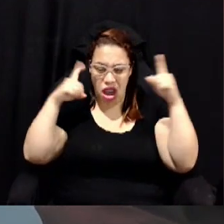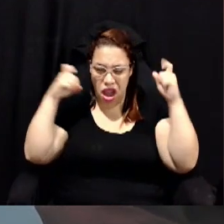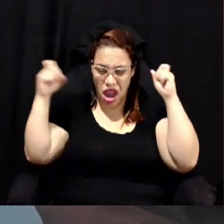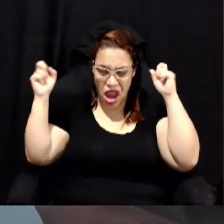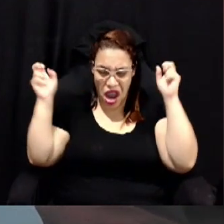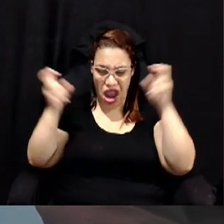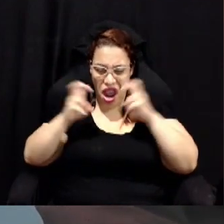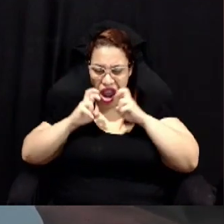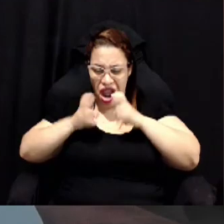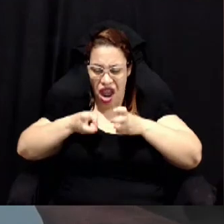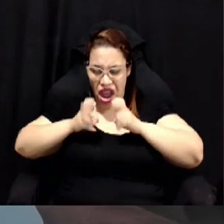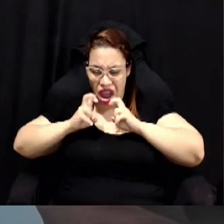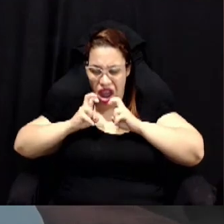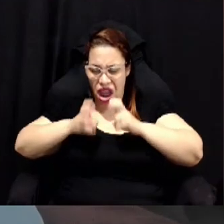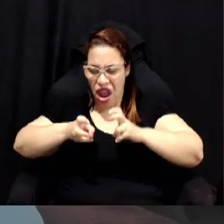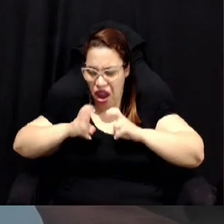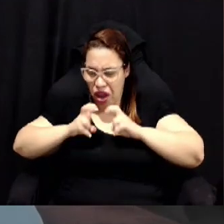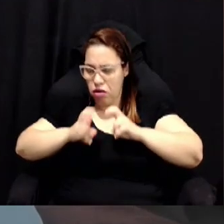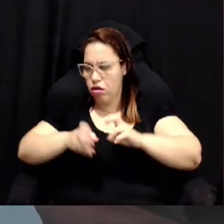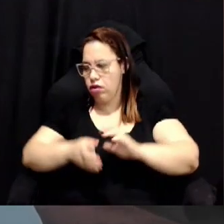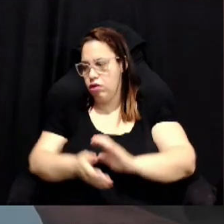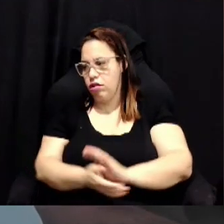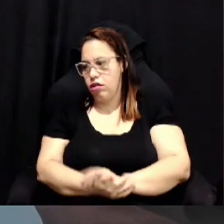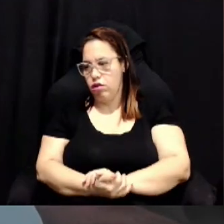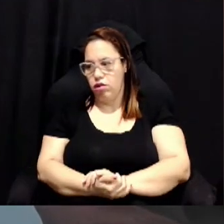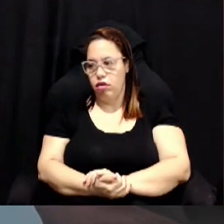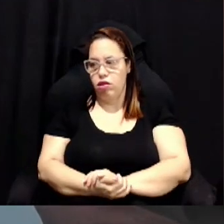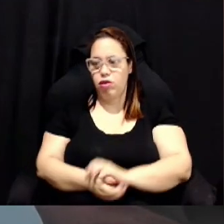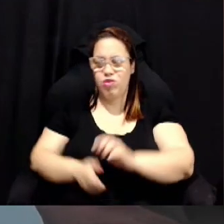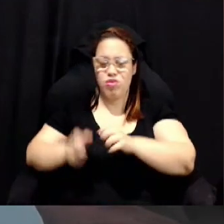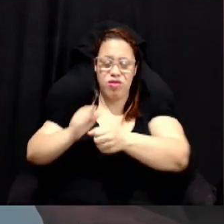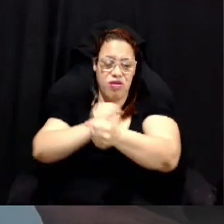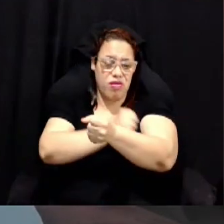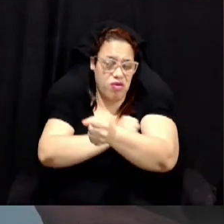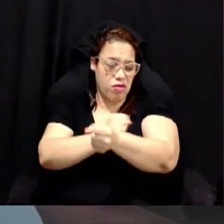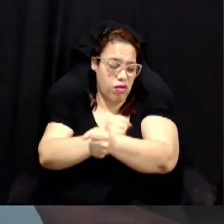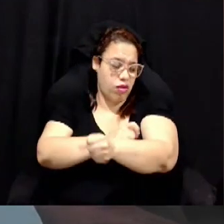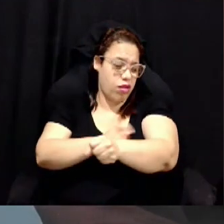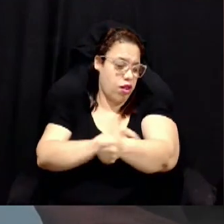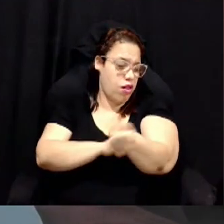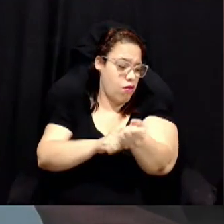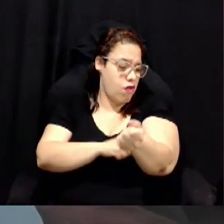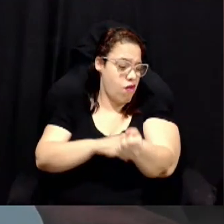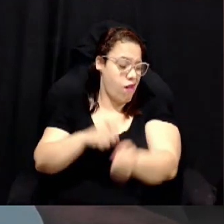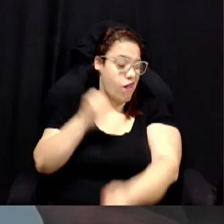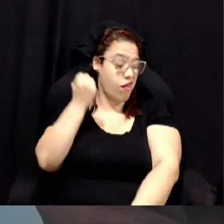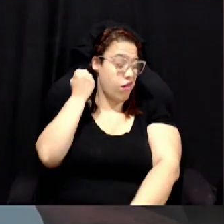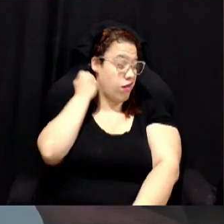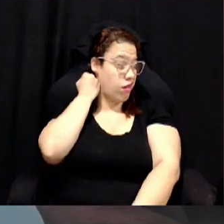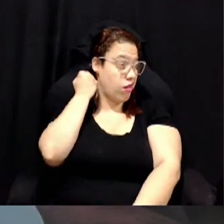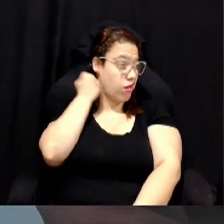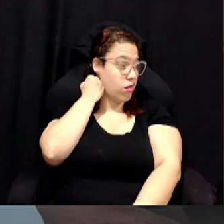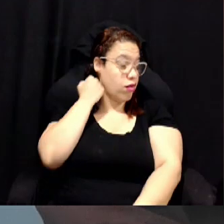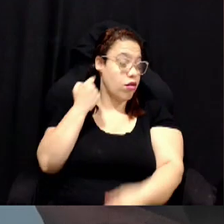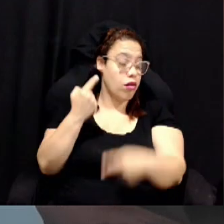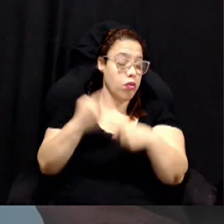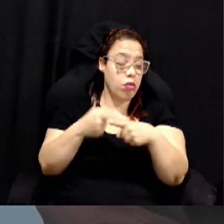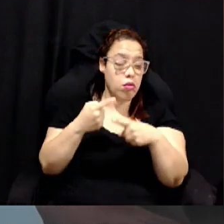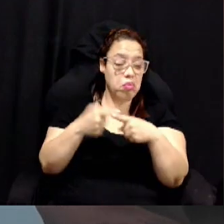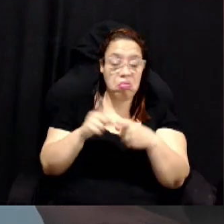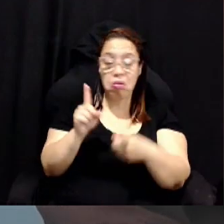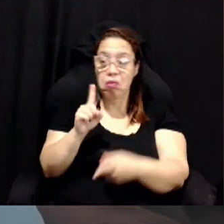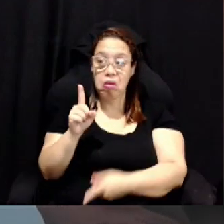dele aqui, e isso acaba deixando ele nervoso. Sim. E aí, por que não essa questão